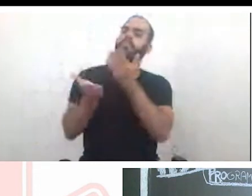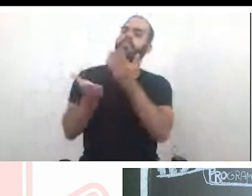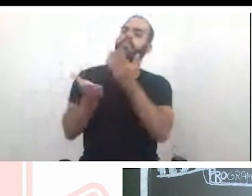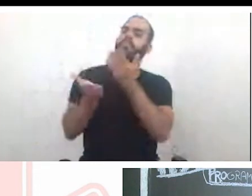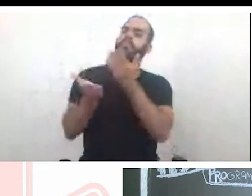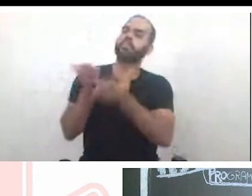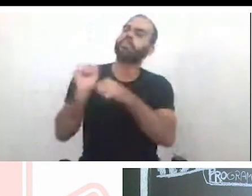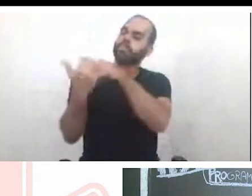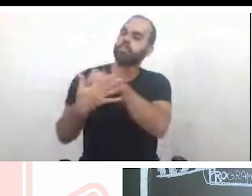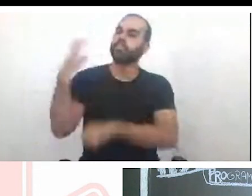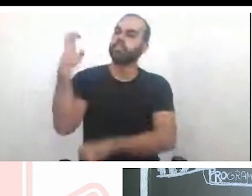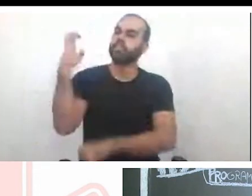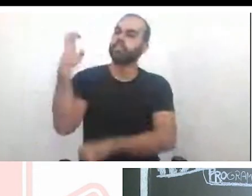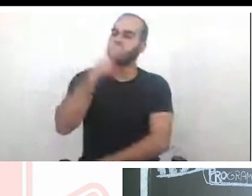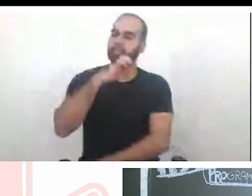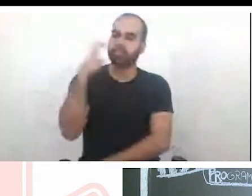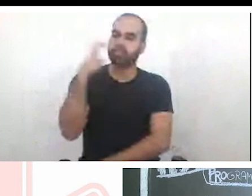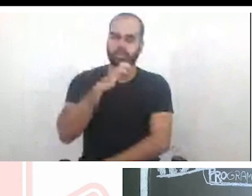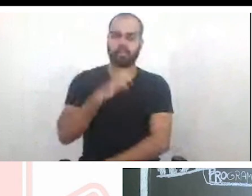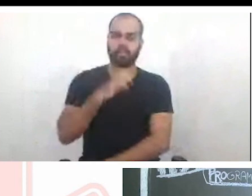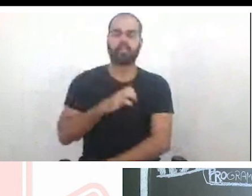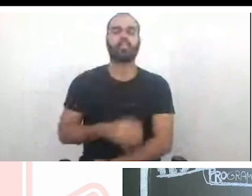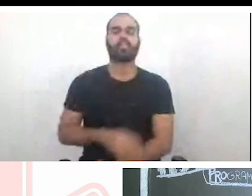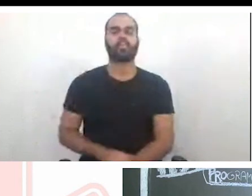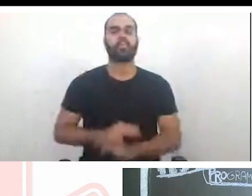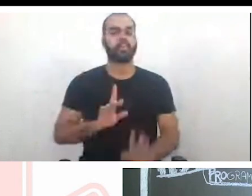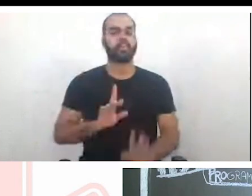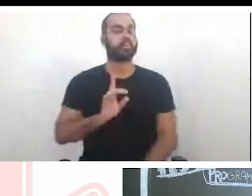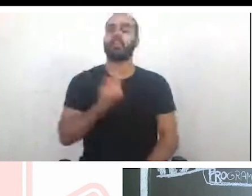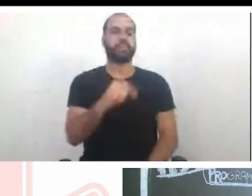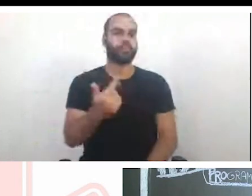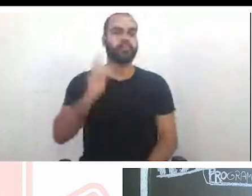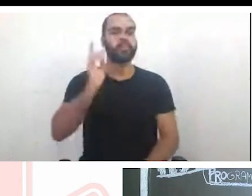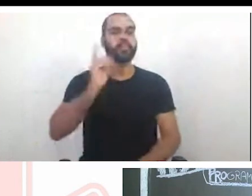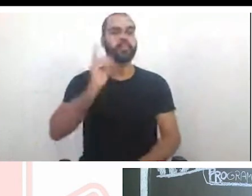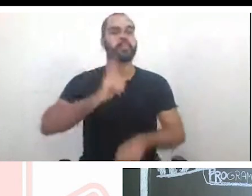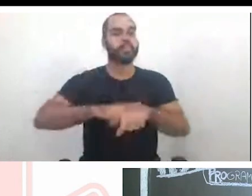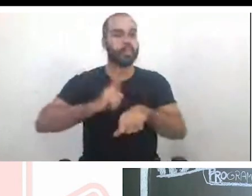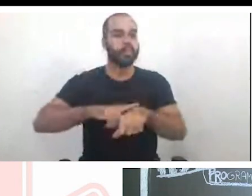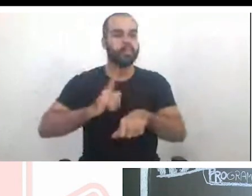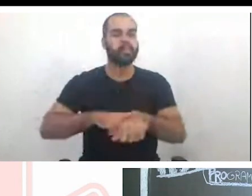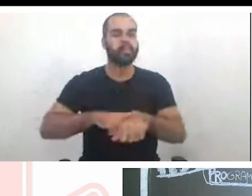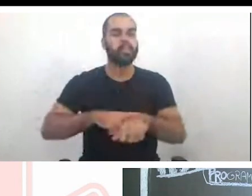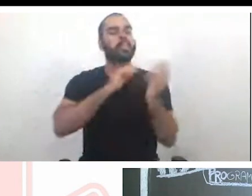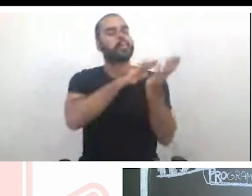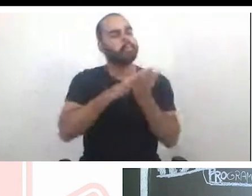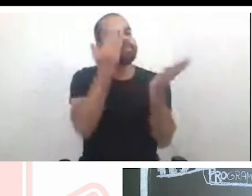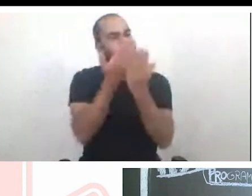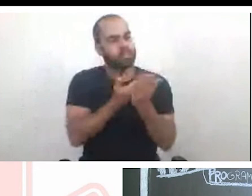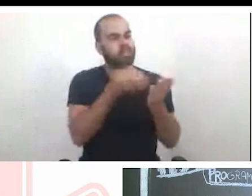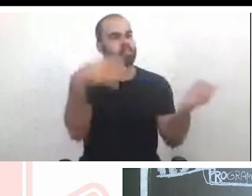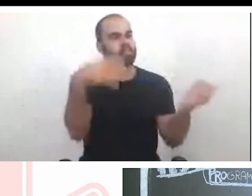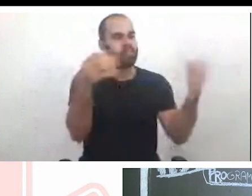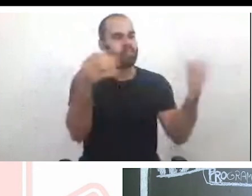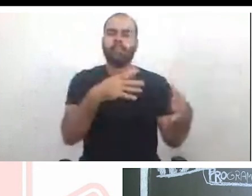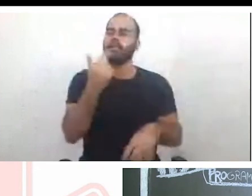sempre a gente tem tempo de estar vendo tudo que sai no meio científico, todas as novidades, todas as coisas que a gente tem para fazer